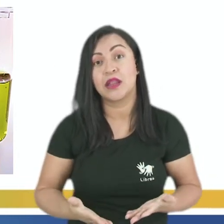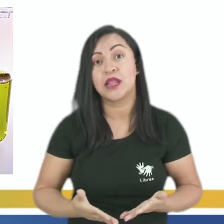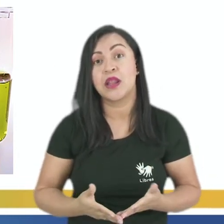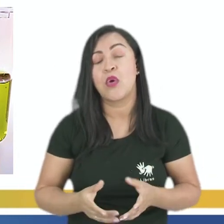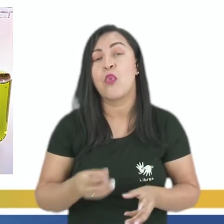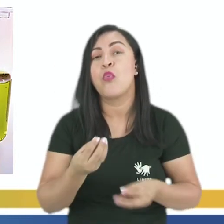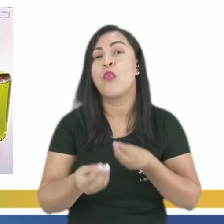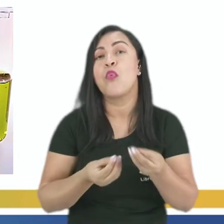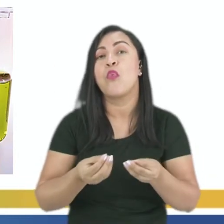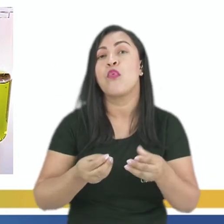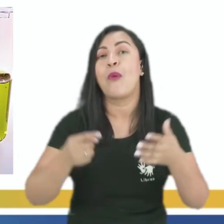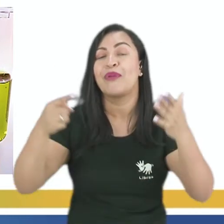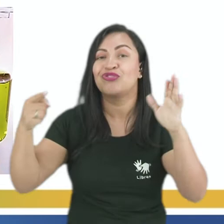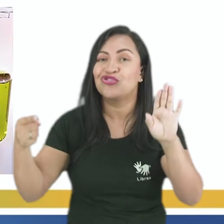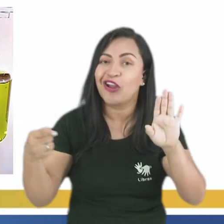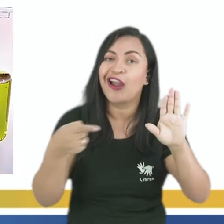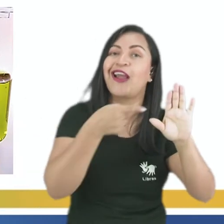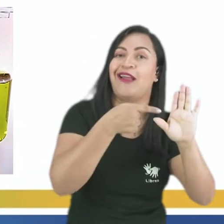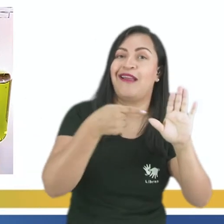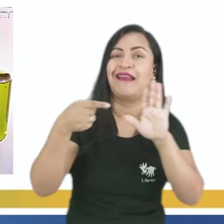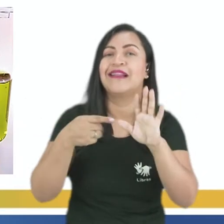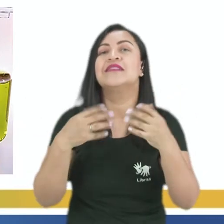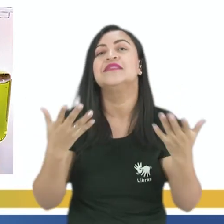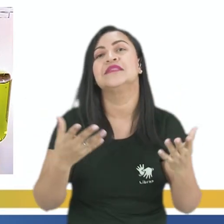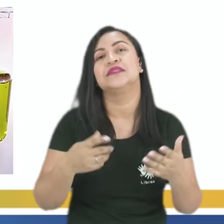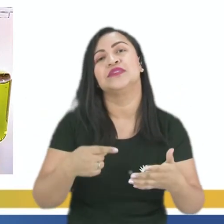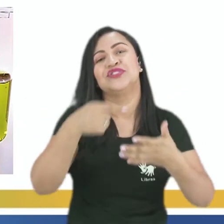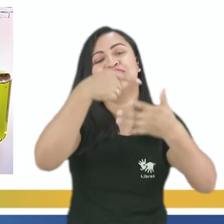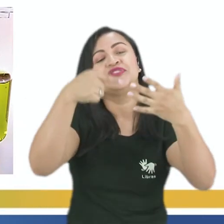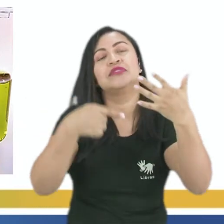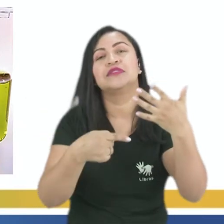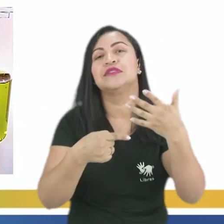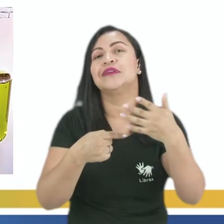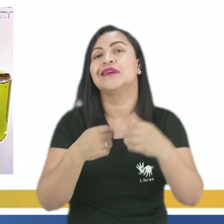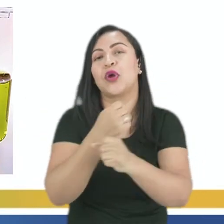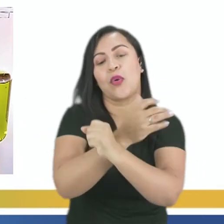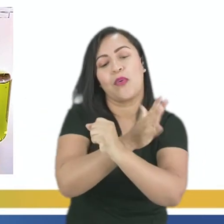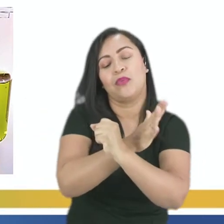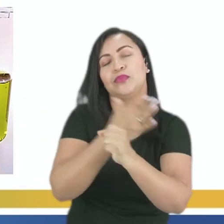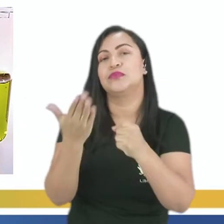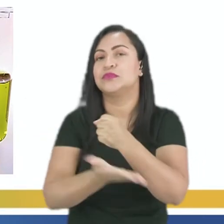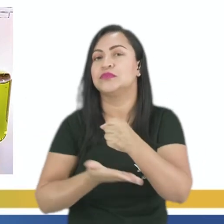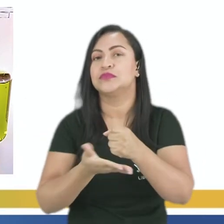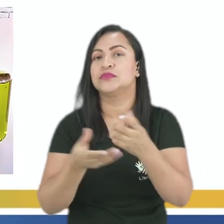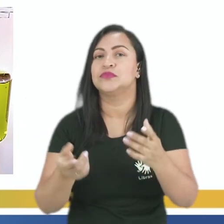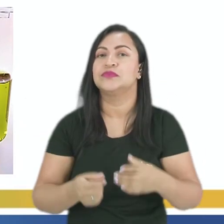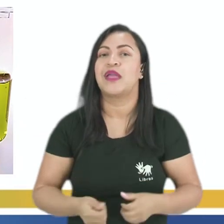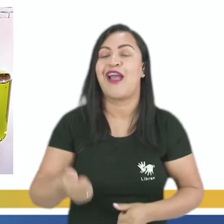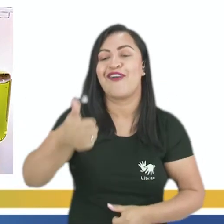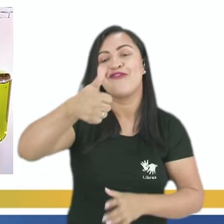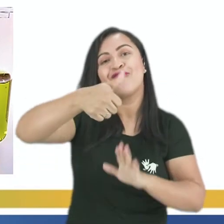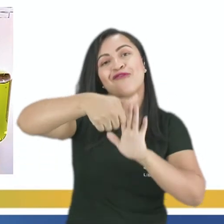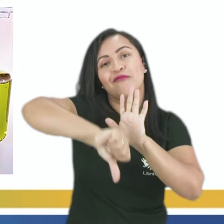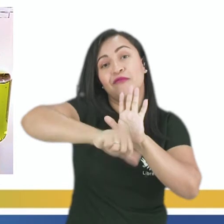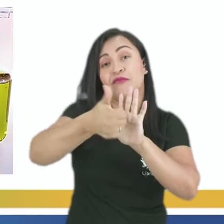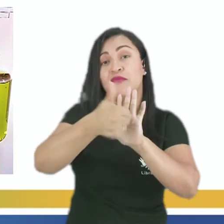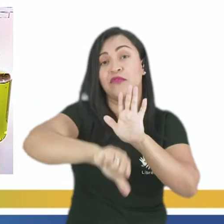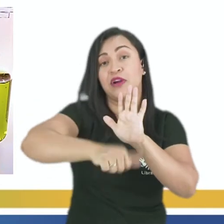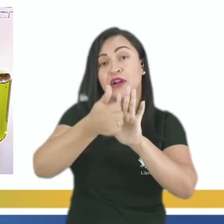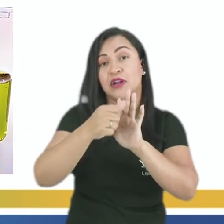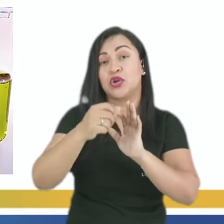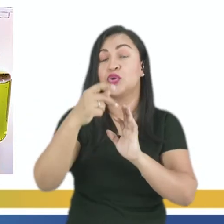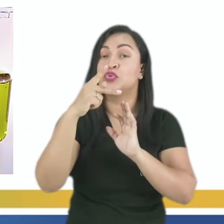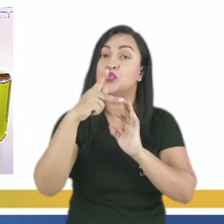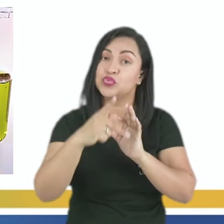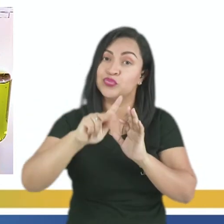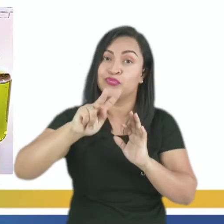forma que nós temos de saber se uma substância é ácida ou básica é avaliando o seu pH. Quanto menor o